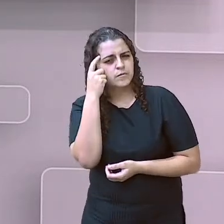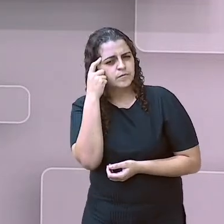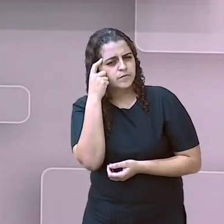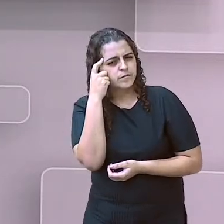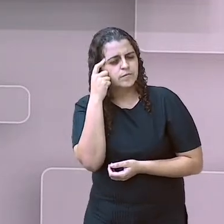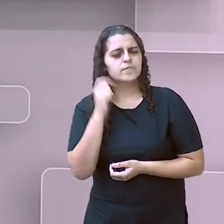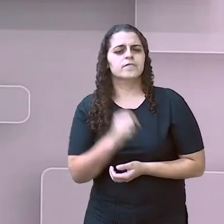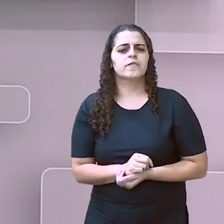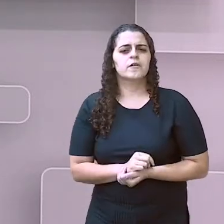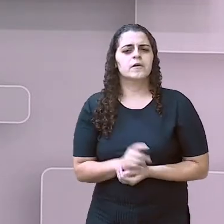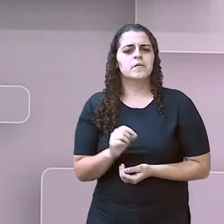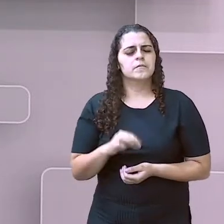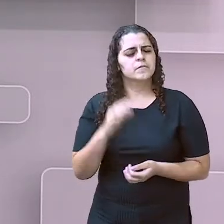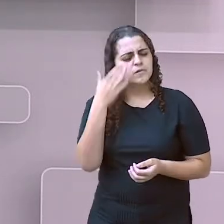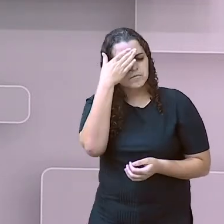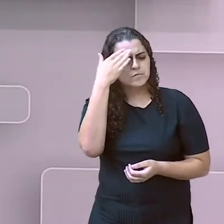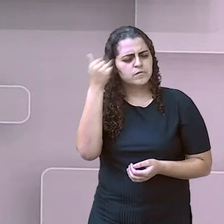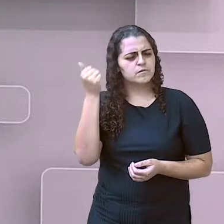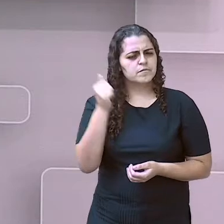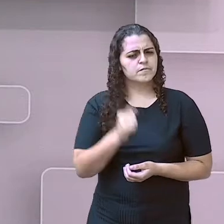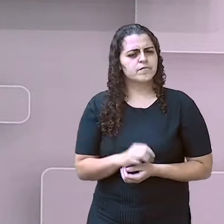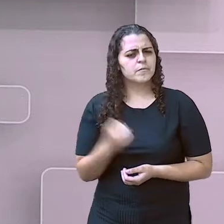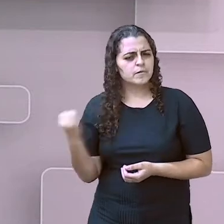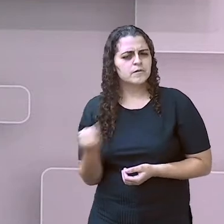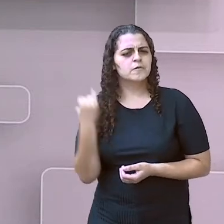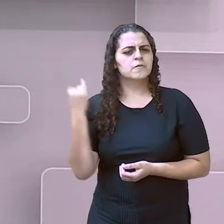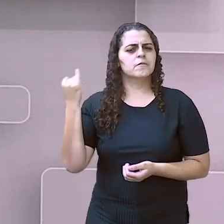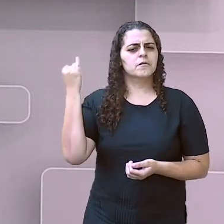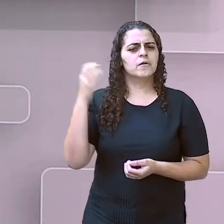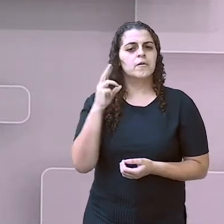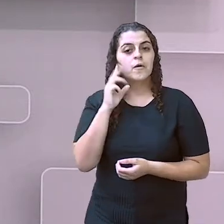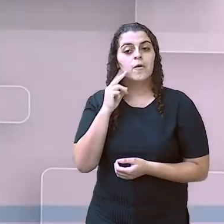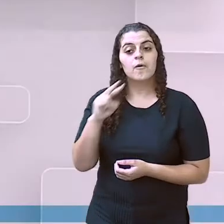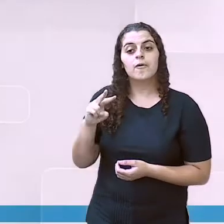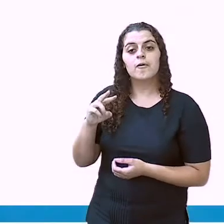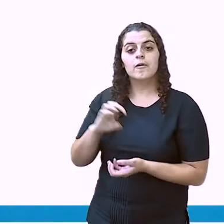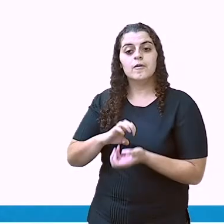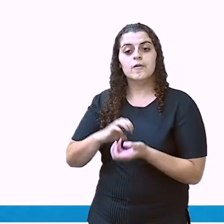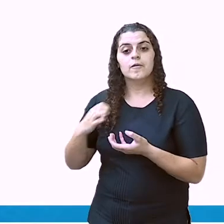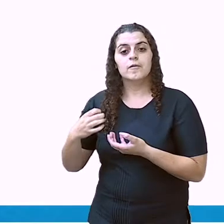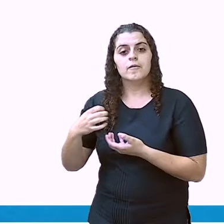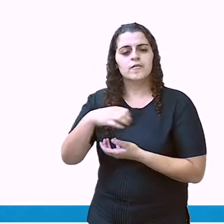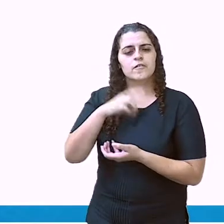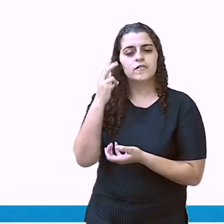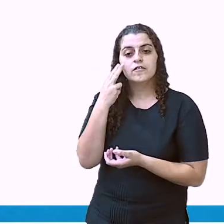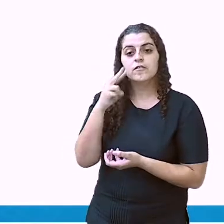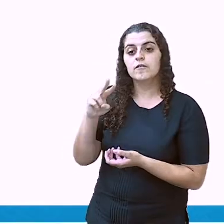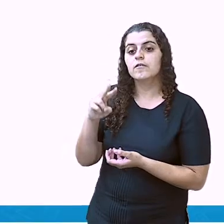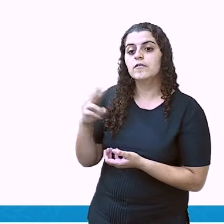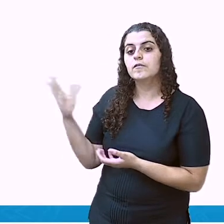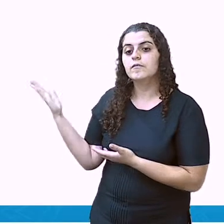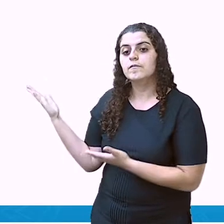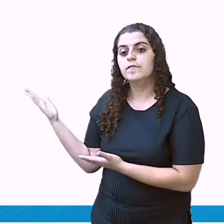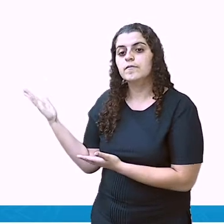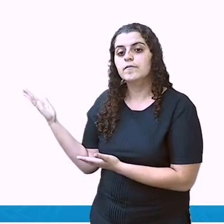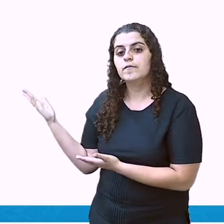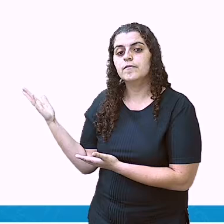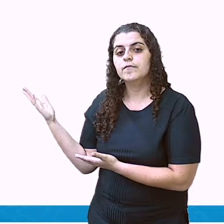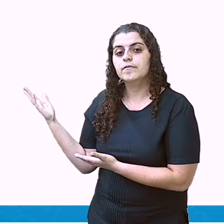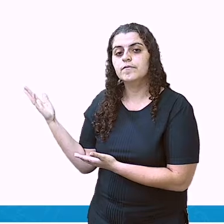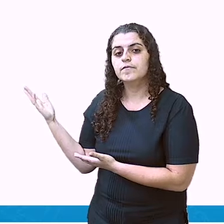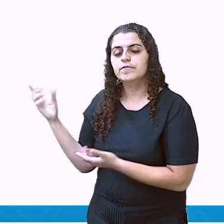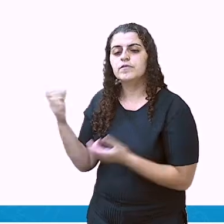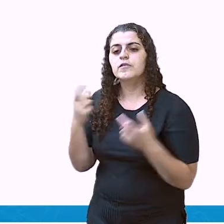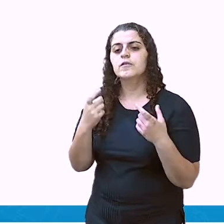hoje bastante para vocês não esquecerem. Olha só o continente africano, vocês estão percebendo